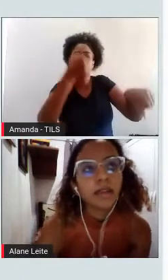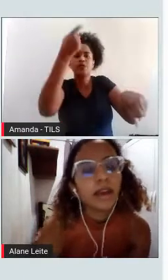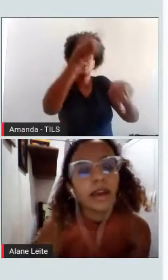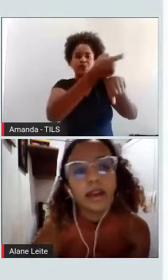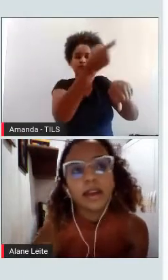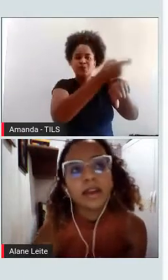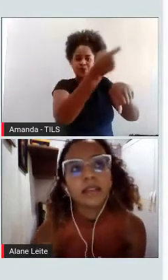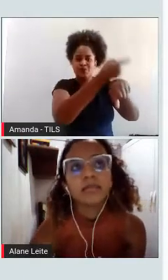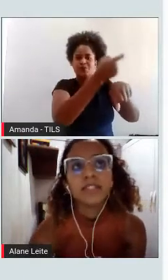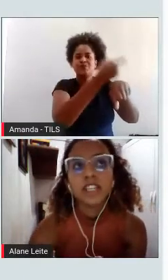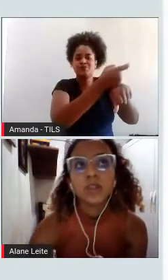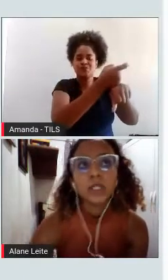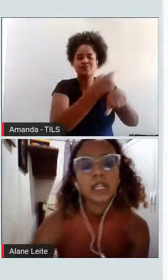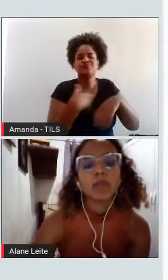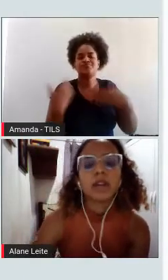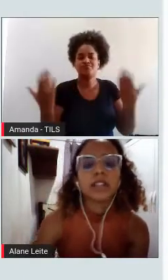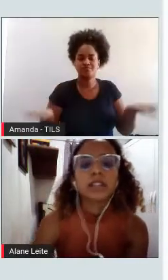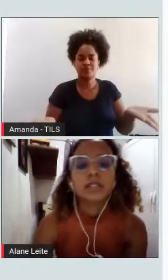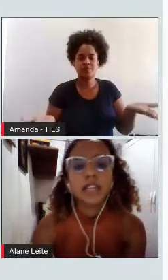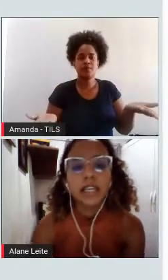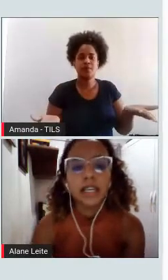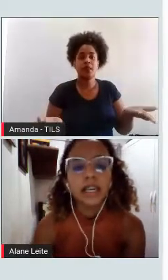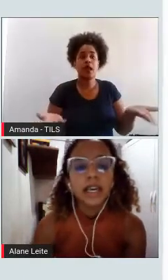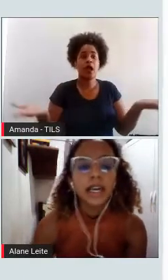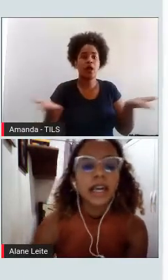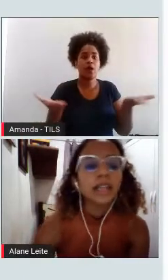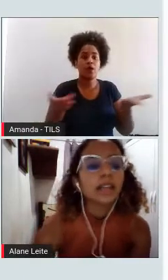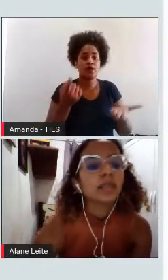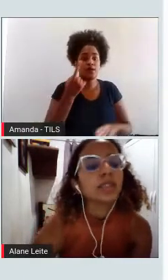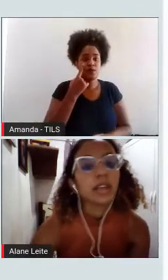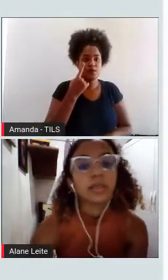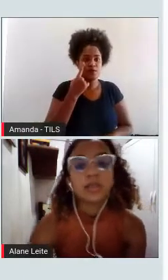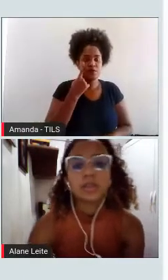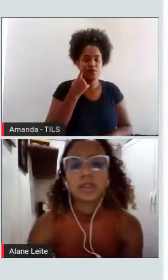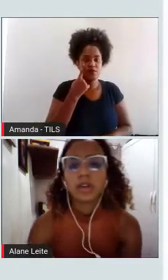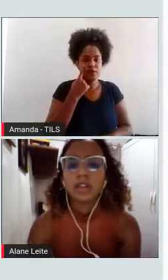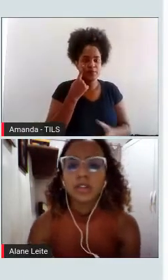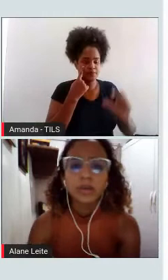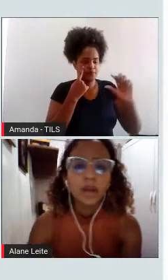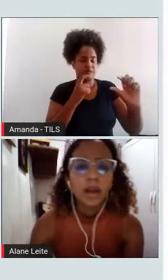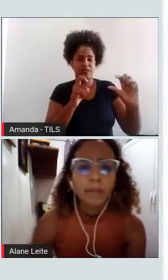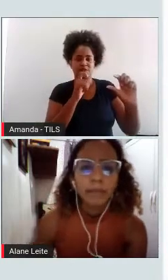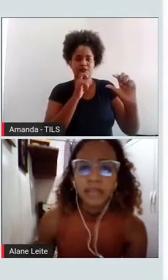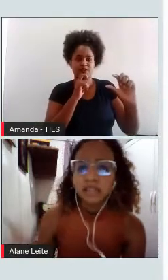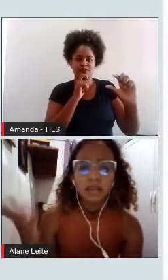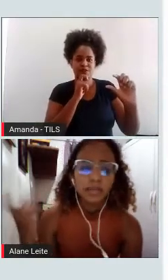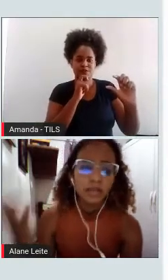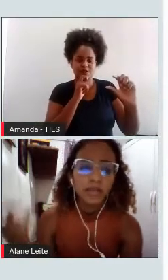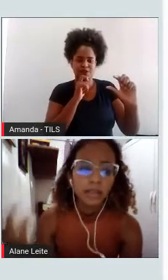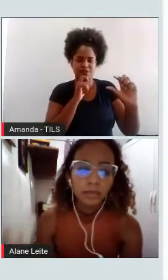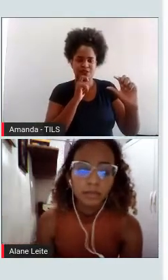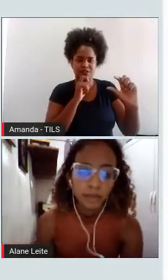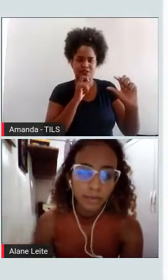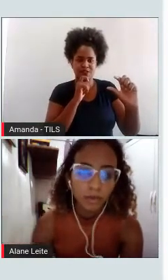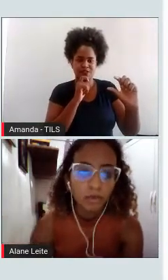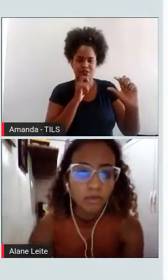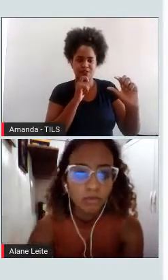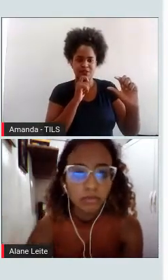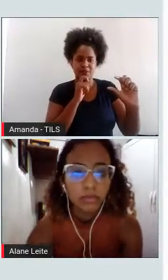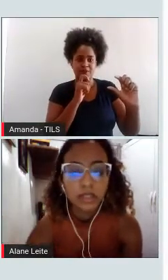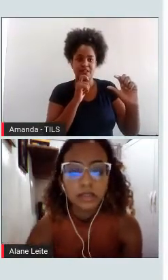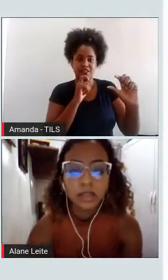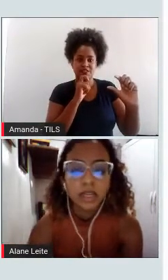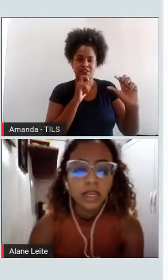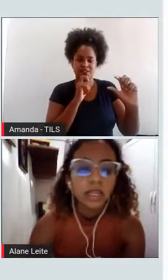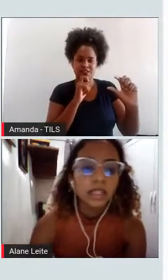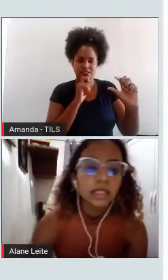vê gelo seco, a gente vê que ele está no estado sólido, passando rapidamente para o vapor,